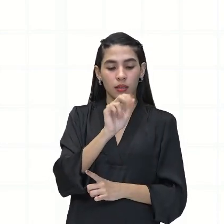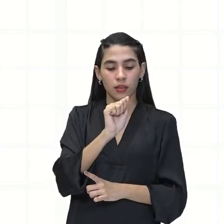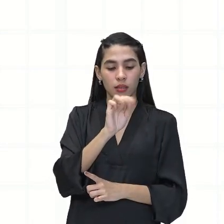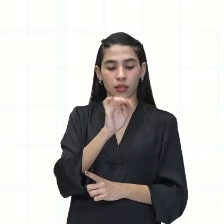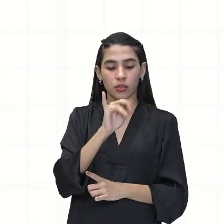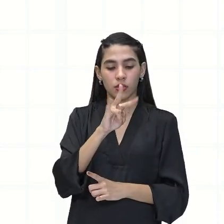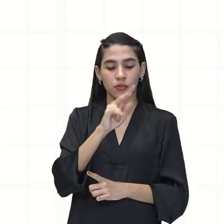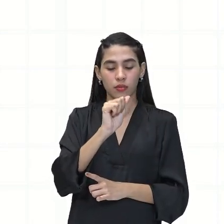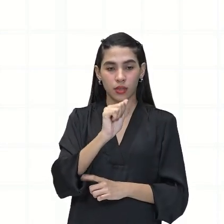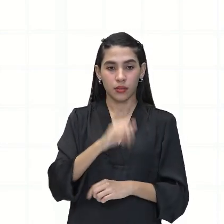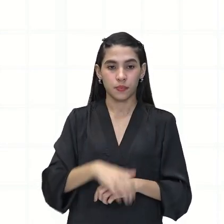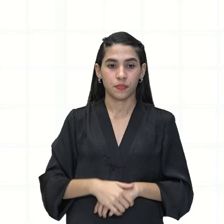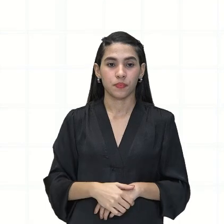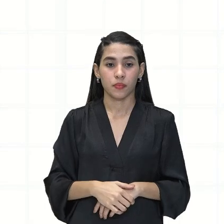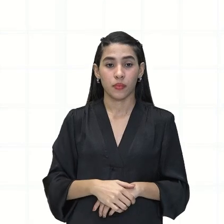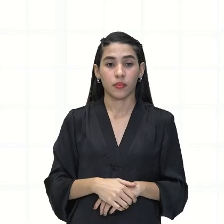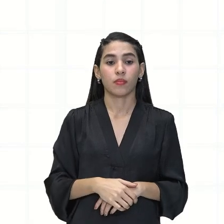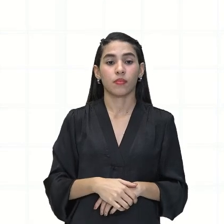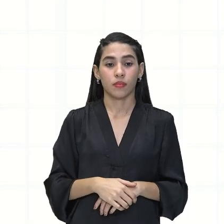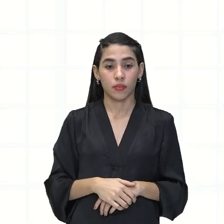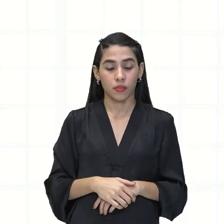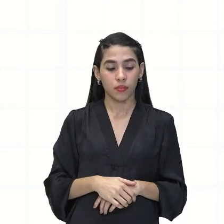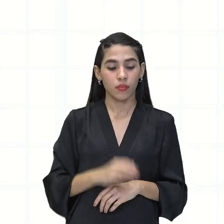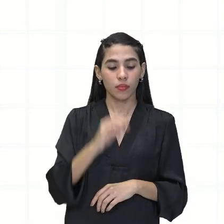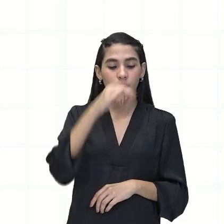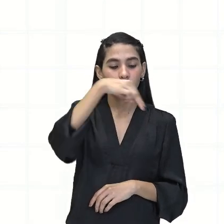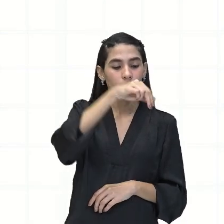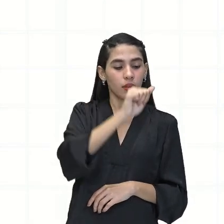palavra não vai puxar.